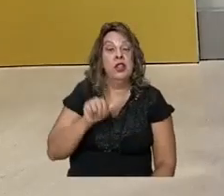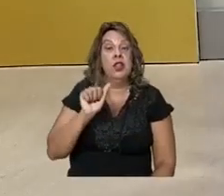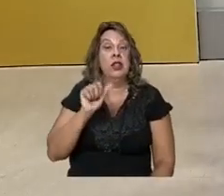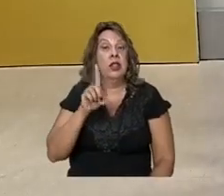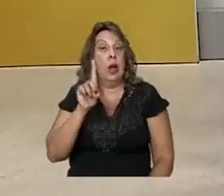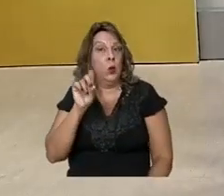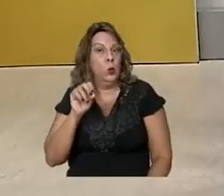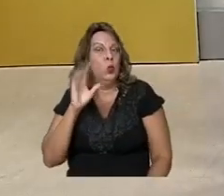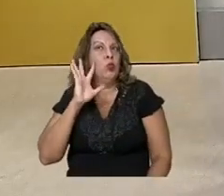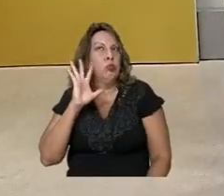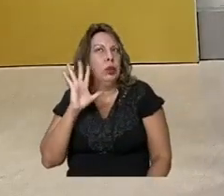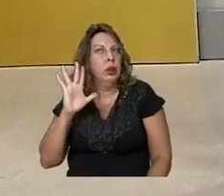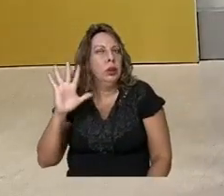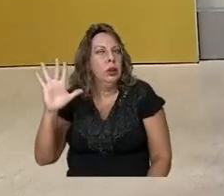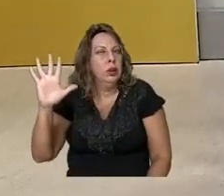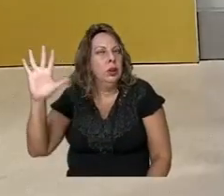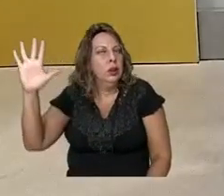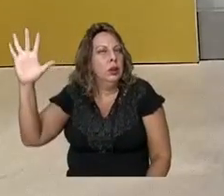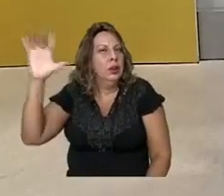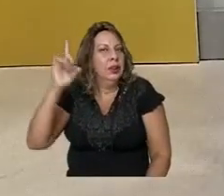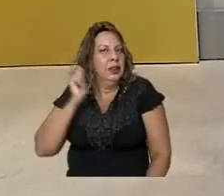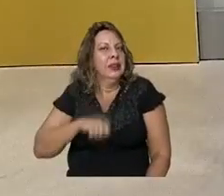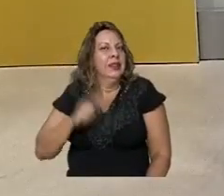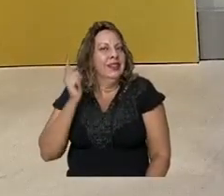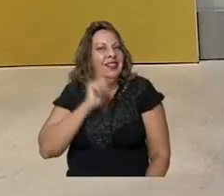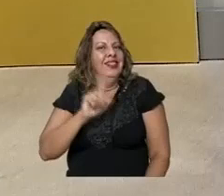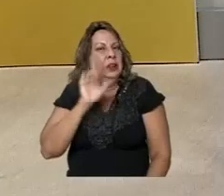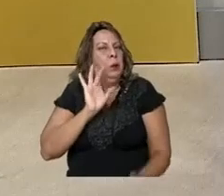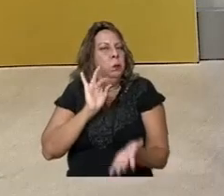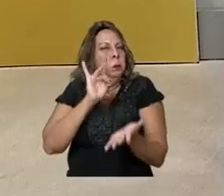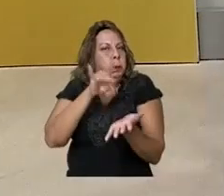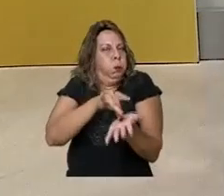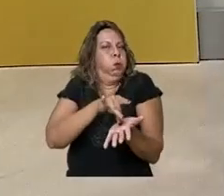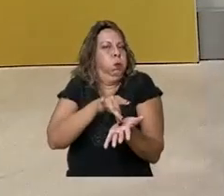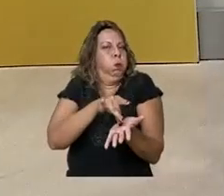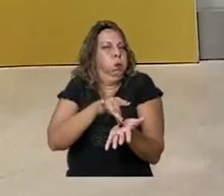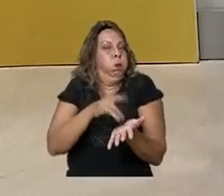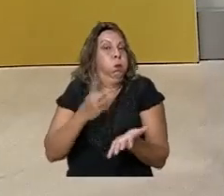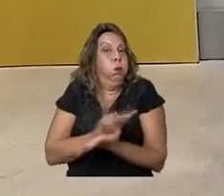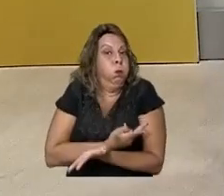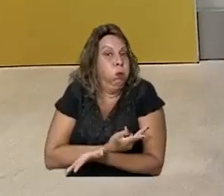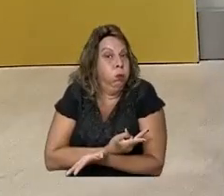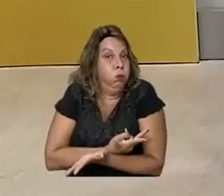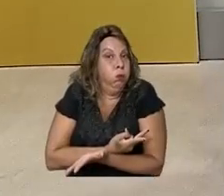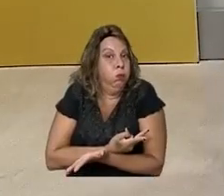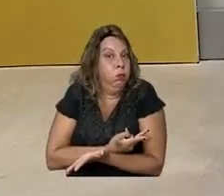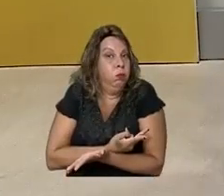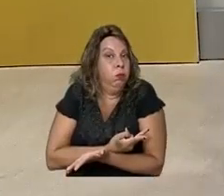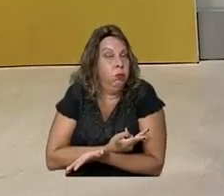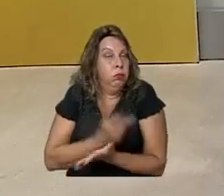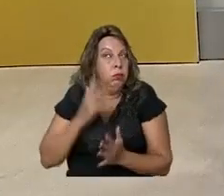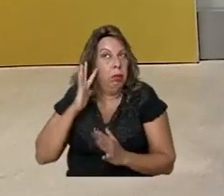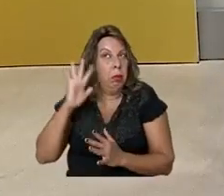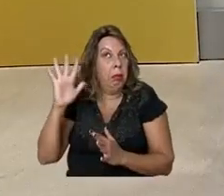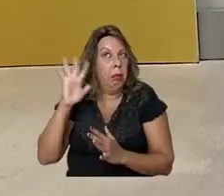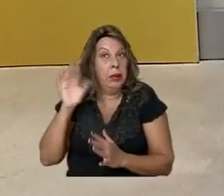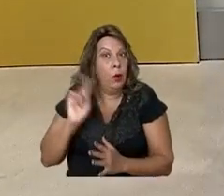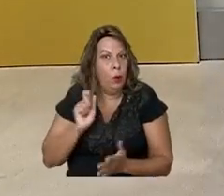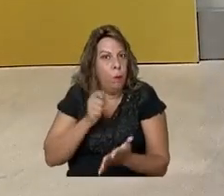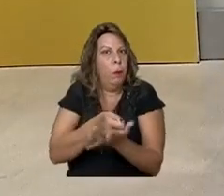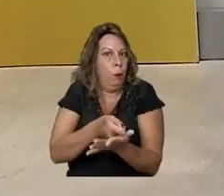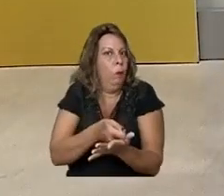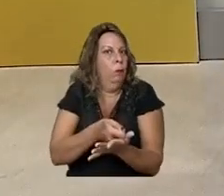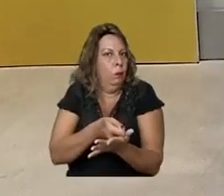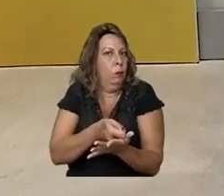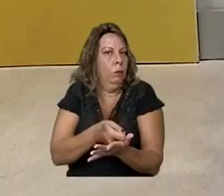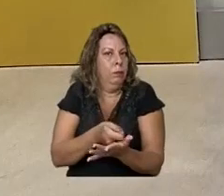Ele sonhou muito, mas aí ele viu que podia concretizar isso. Mas aí, o que é que ele fez? Ele partiu para ação, né? Não ficou só no sonho, não. Adquiriu